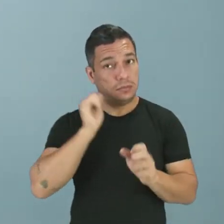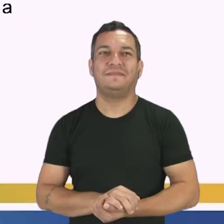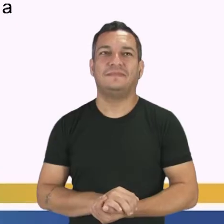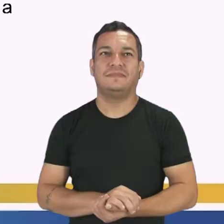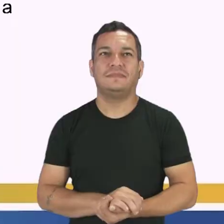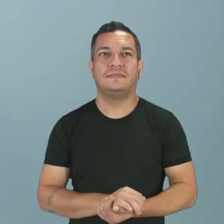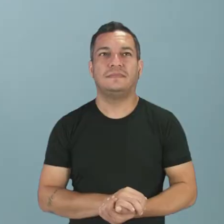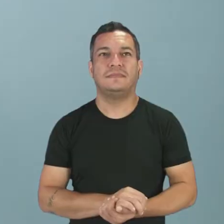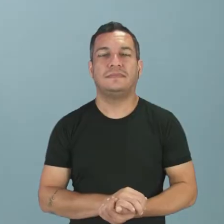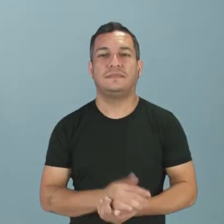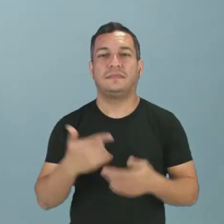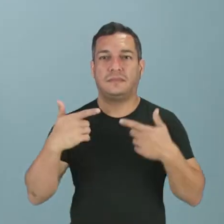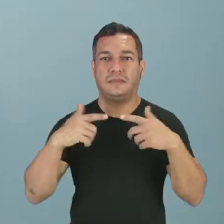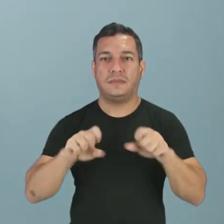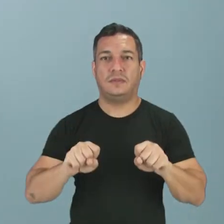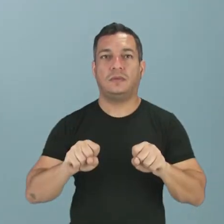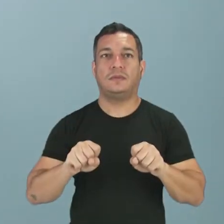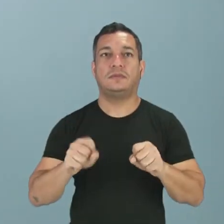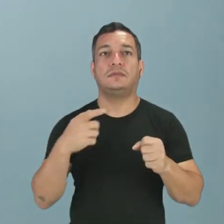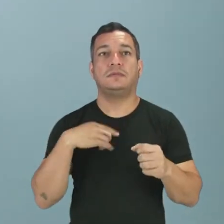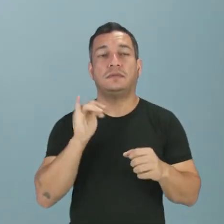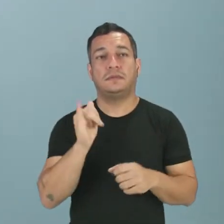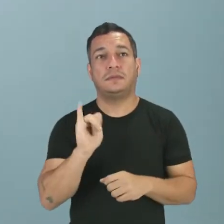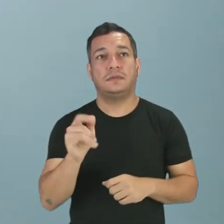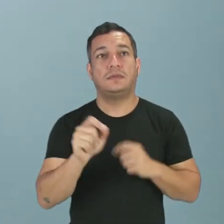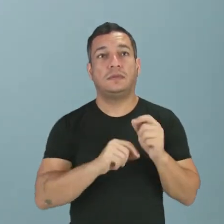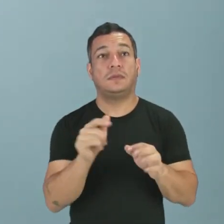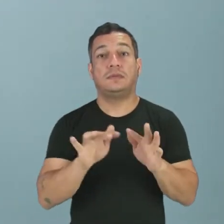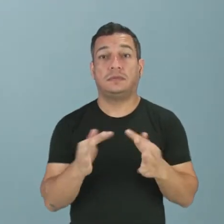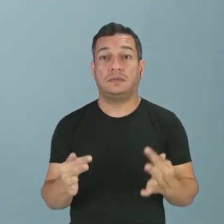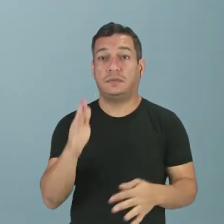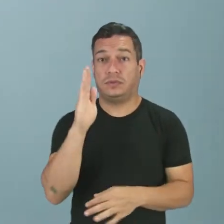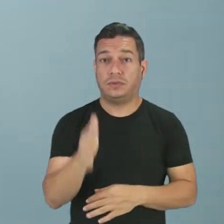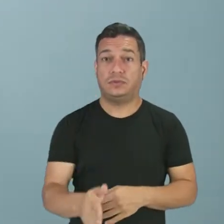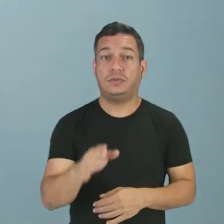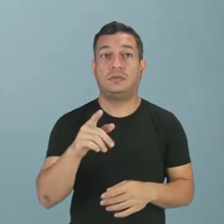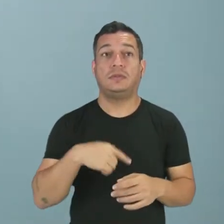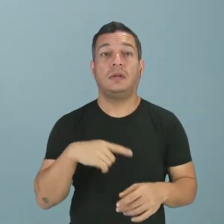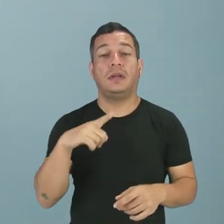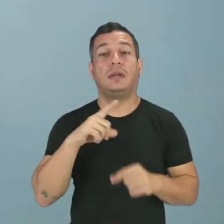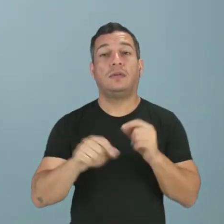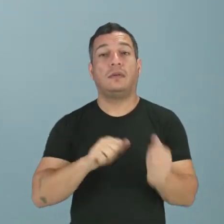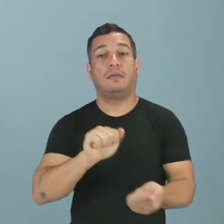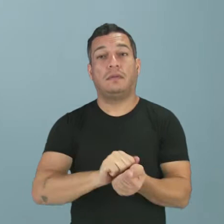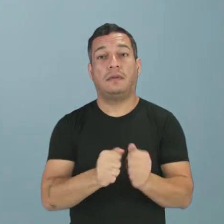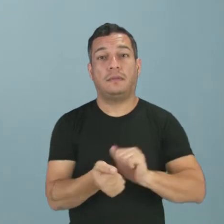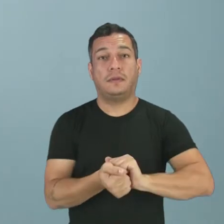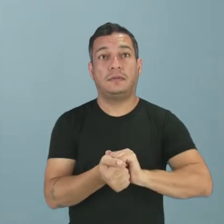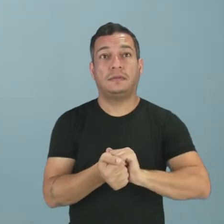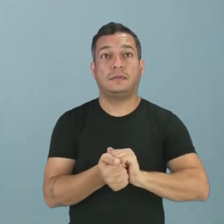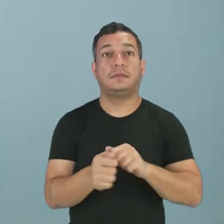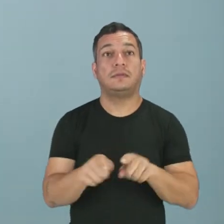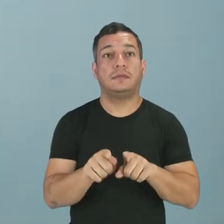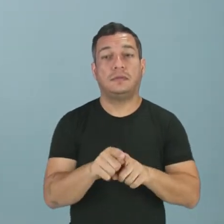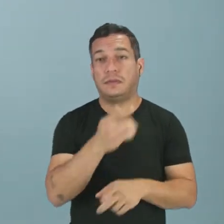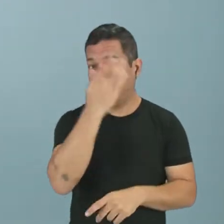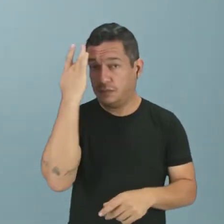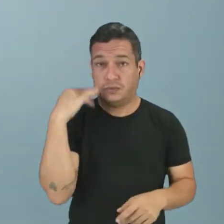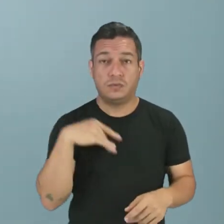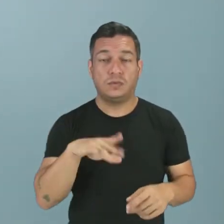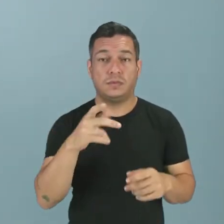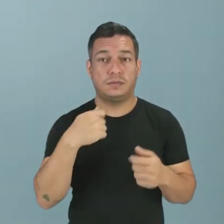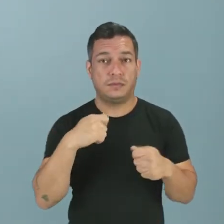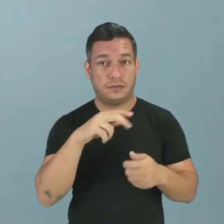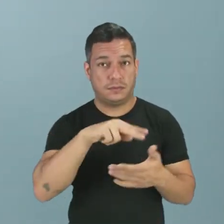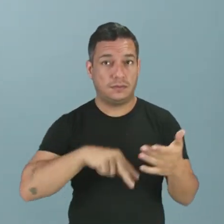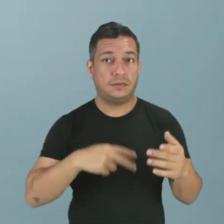ok? A linguagem, como eu já havia dito, ela é simples e direta. Há uma adaptação ao público-alvo. Se o